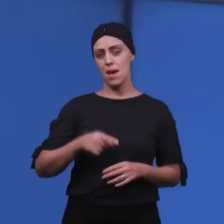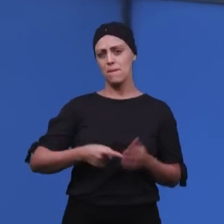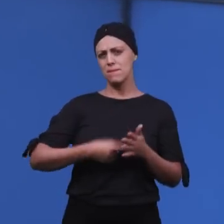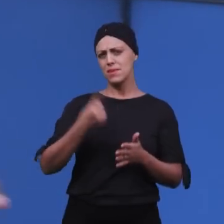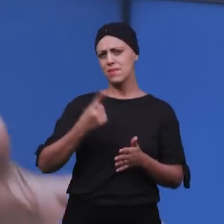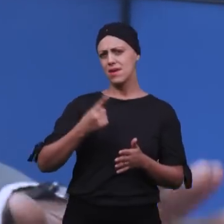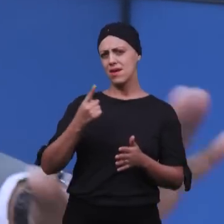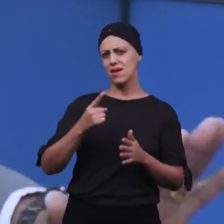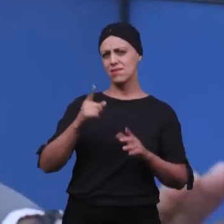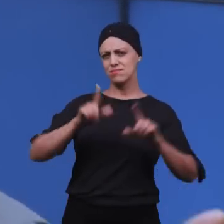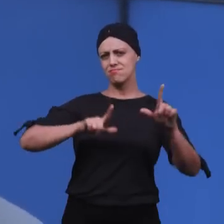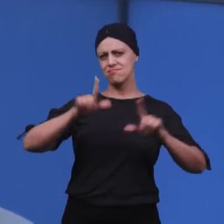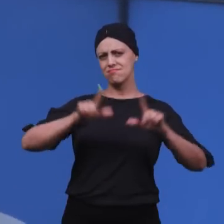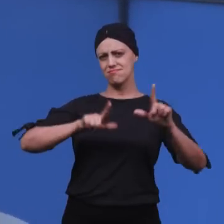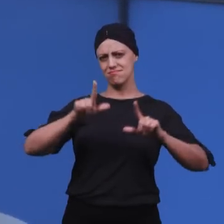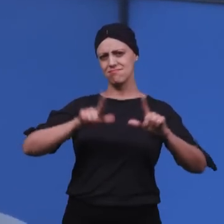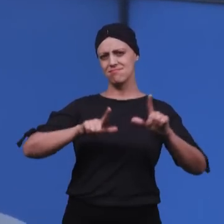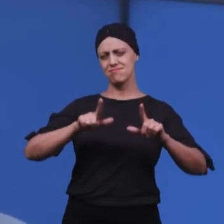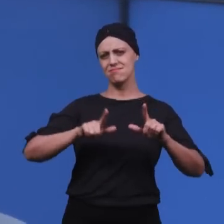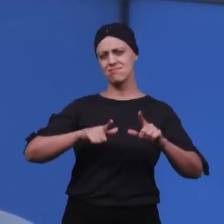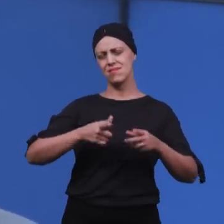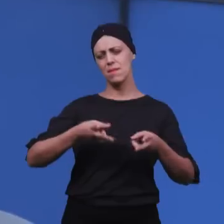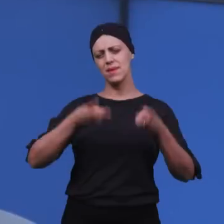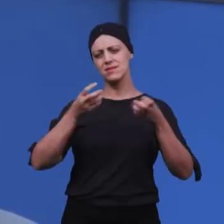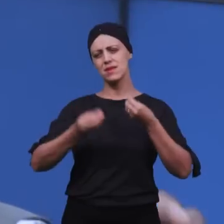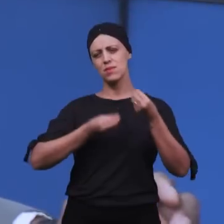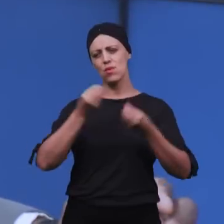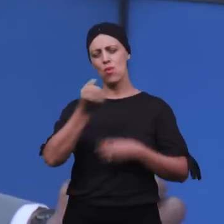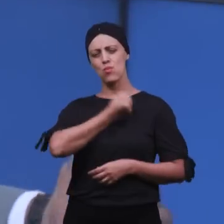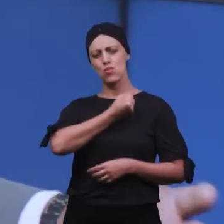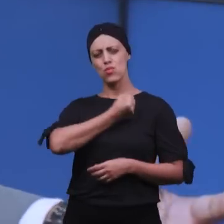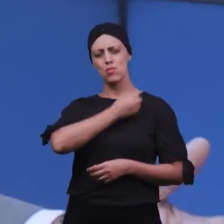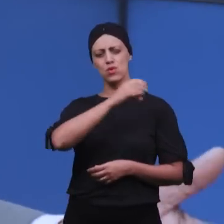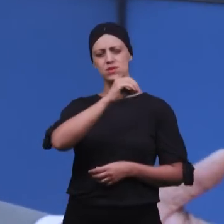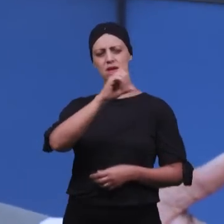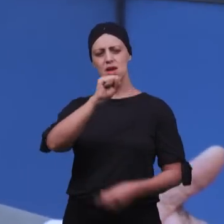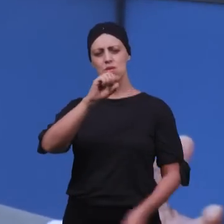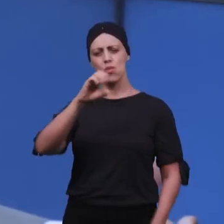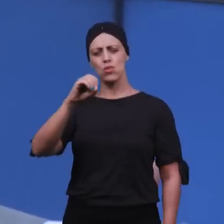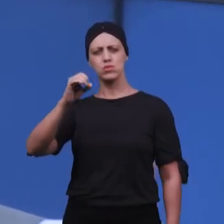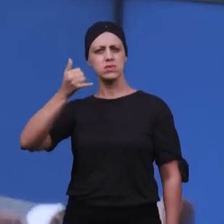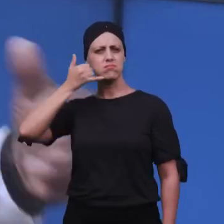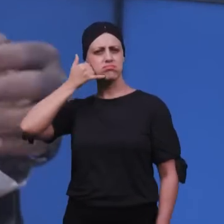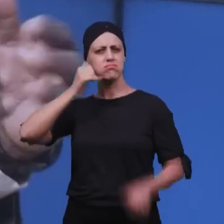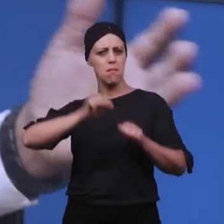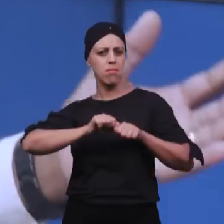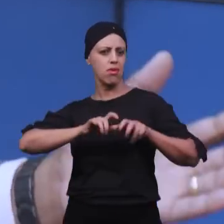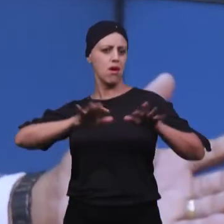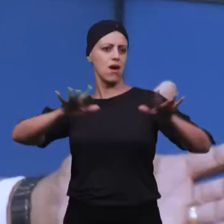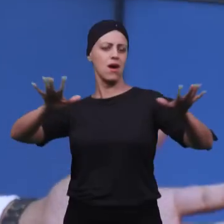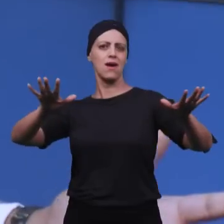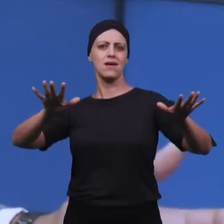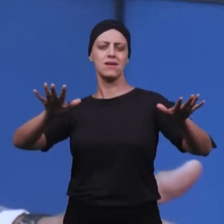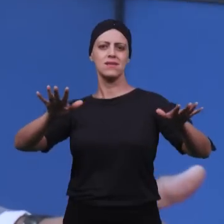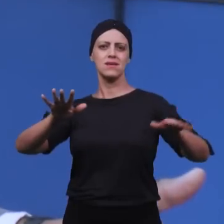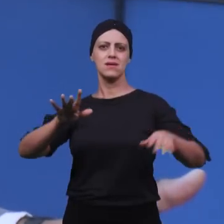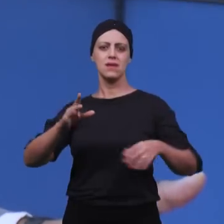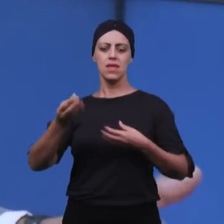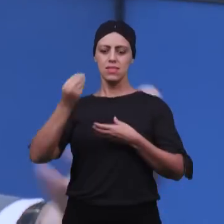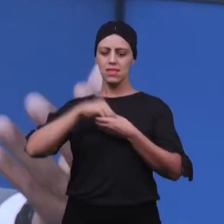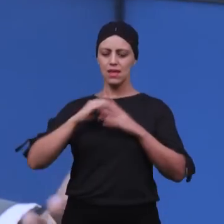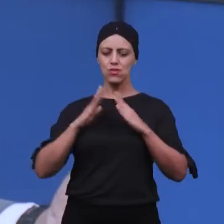essa expansão do 0800, ela foi para a nossa família um retorno